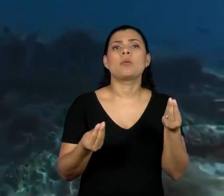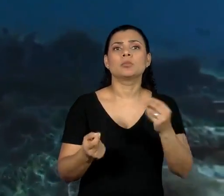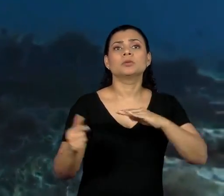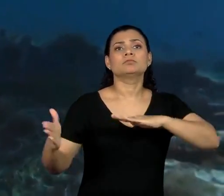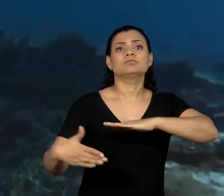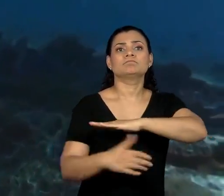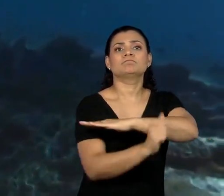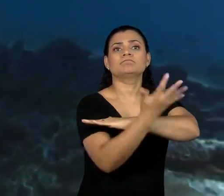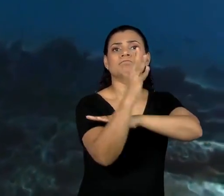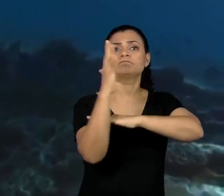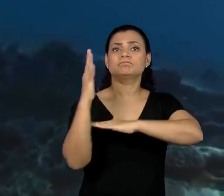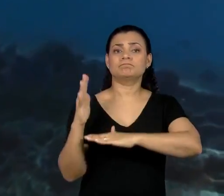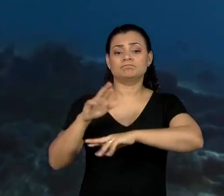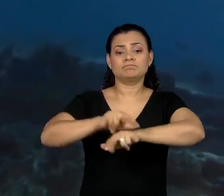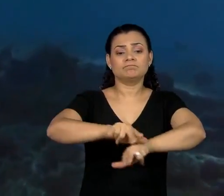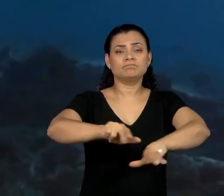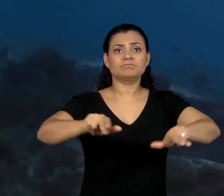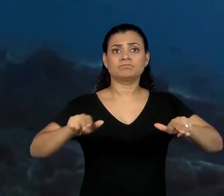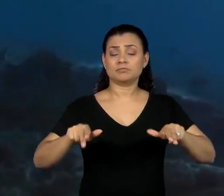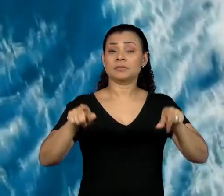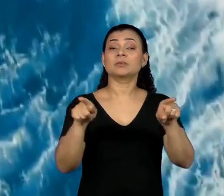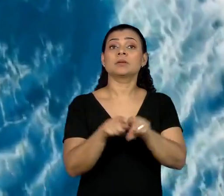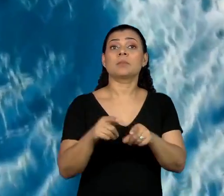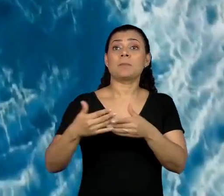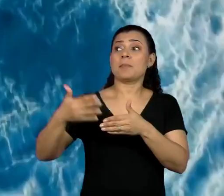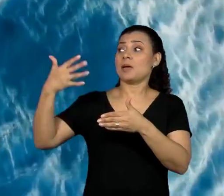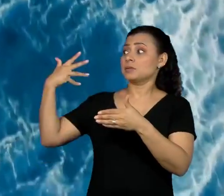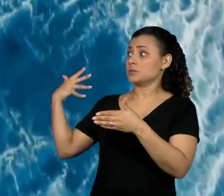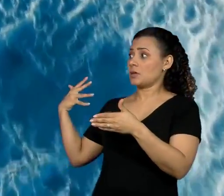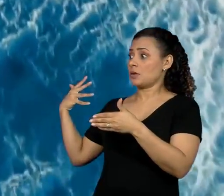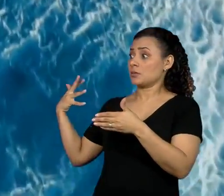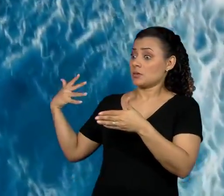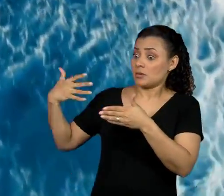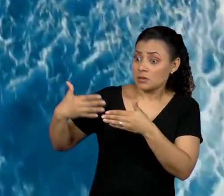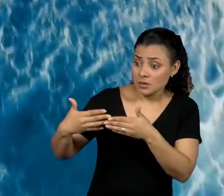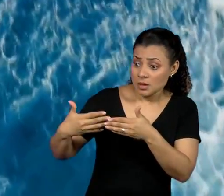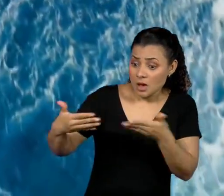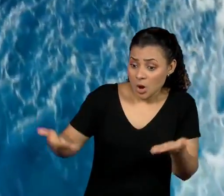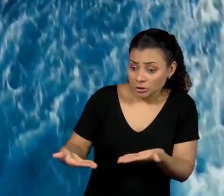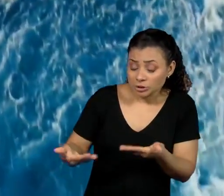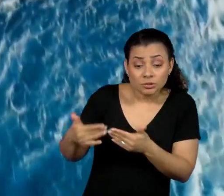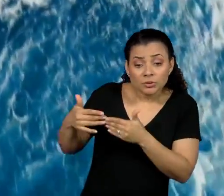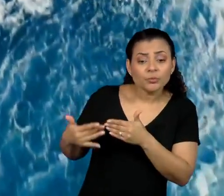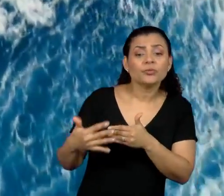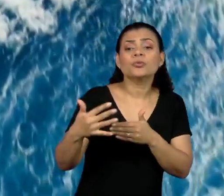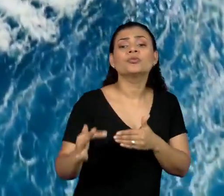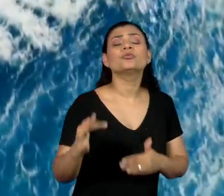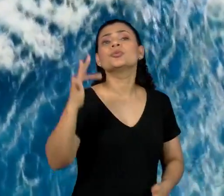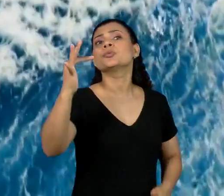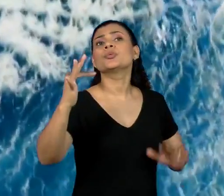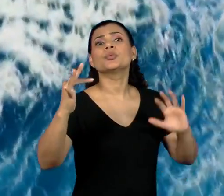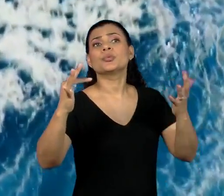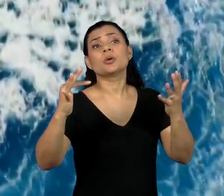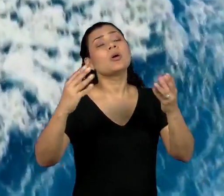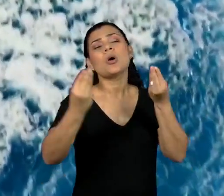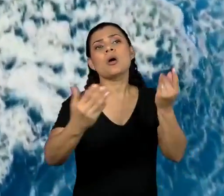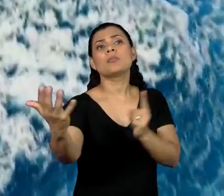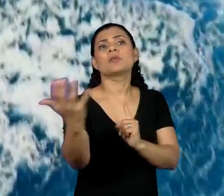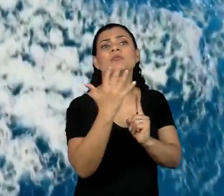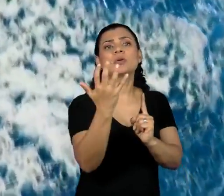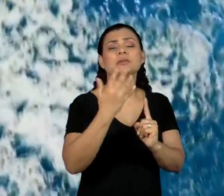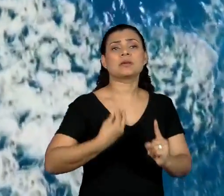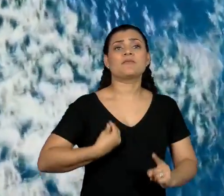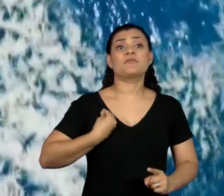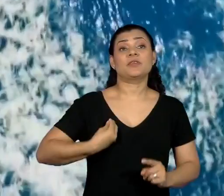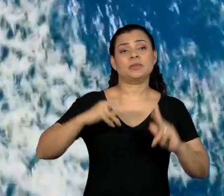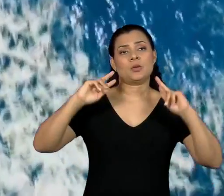serviço ecossistêmico, as tendências passadas e os cenários futuros e como isso impacta o